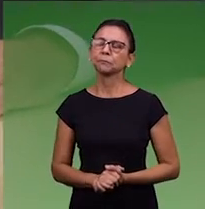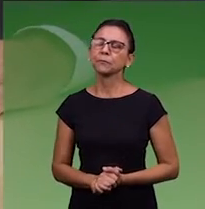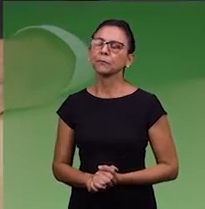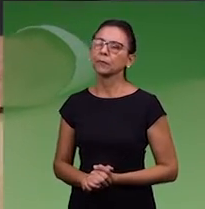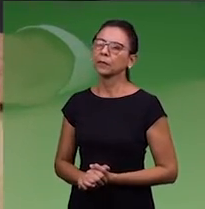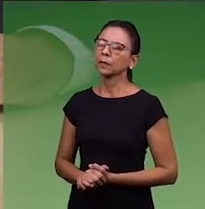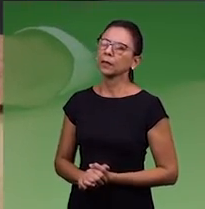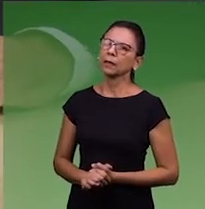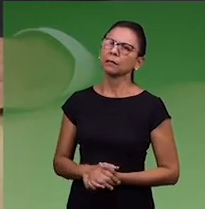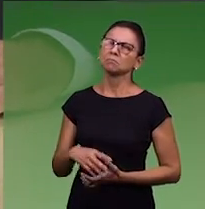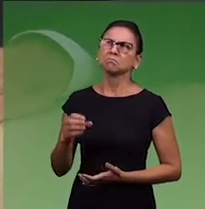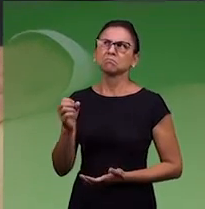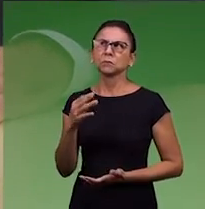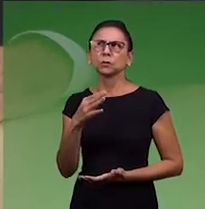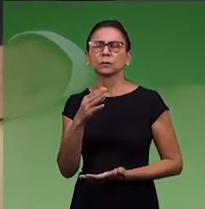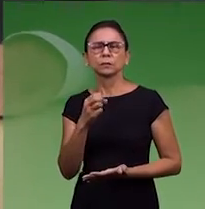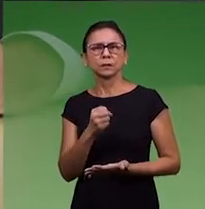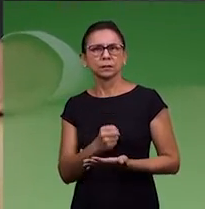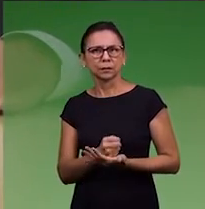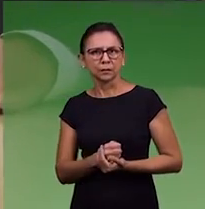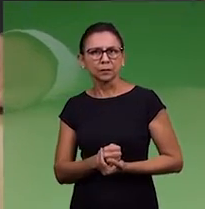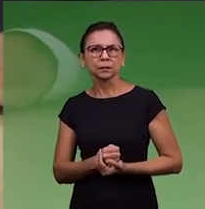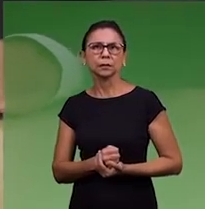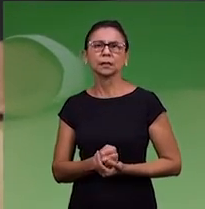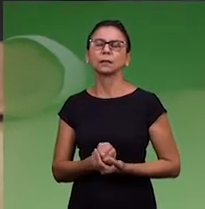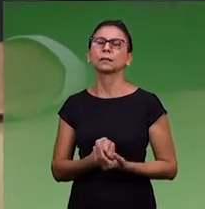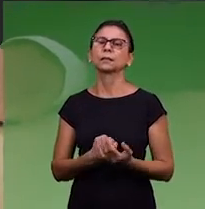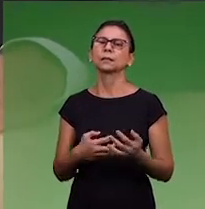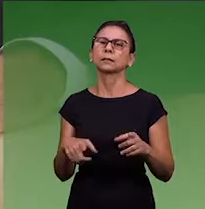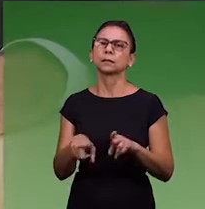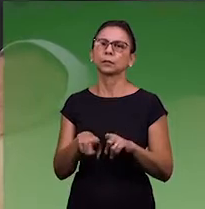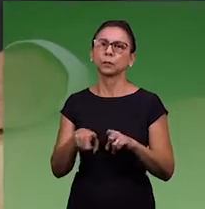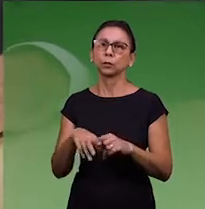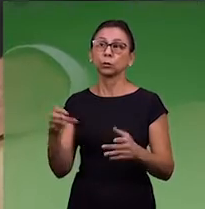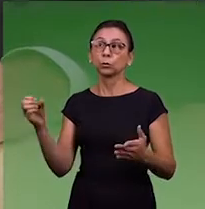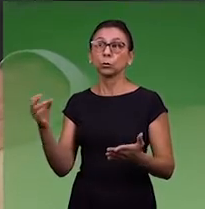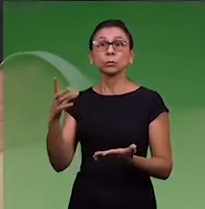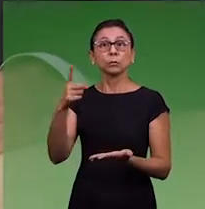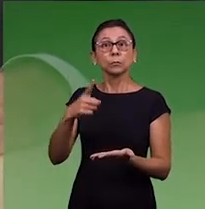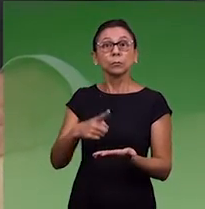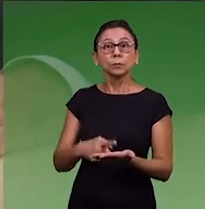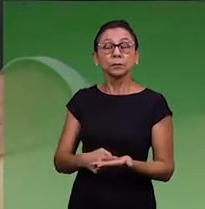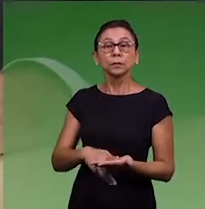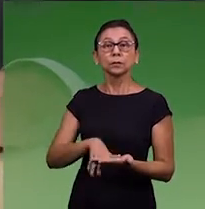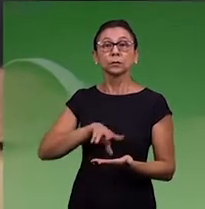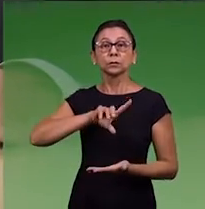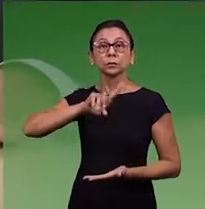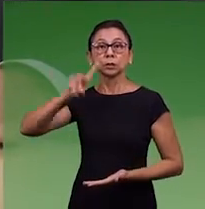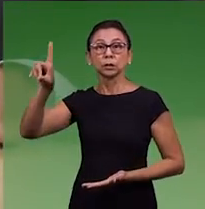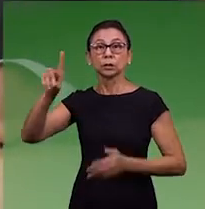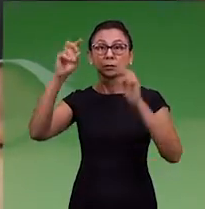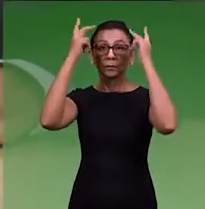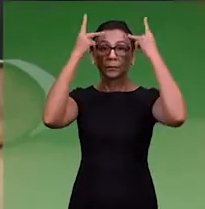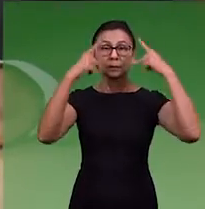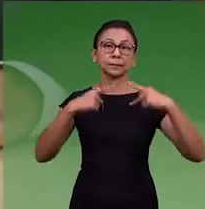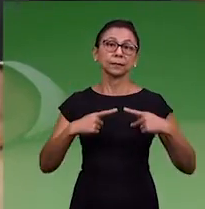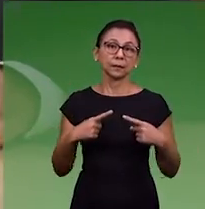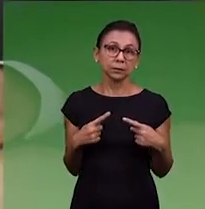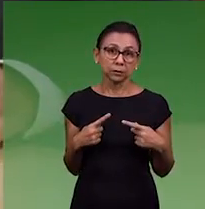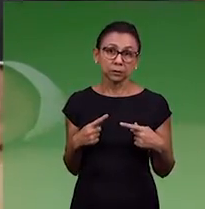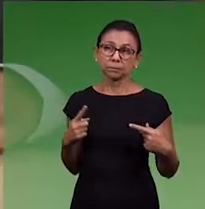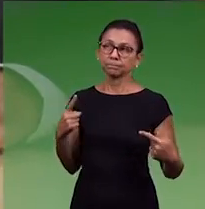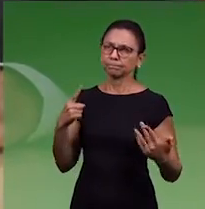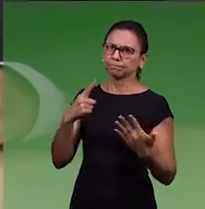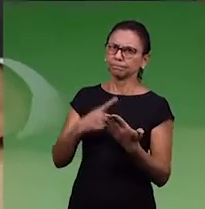Quando nós falamos de Novo Testamento, nós estamos falando de um novo pacto, né, que Deus fez com o homem. E